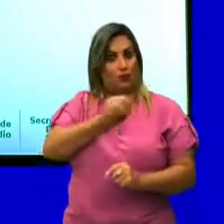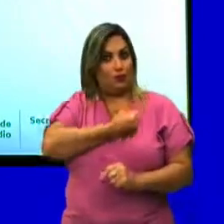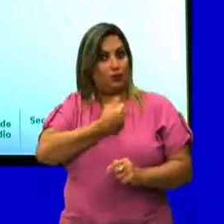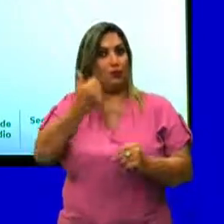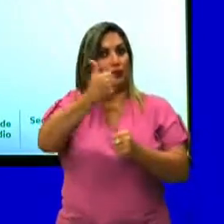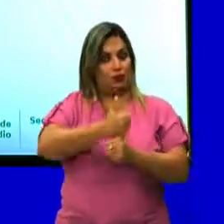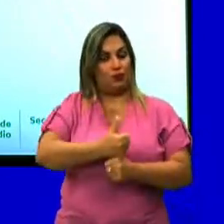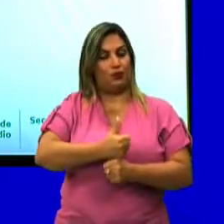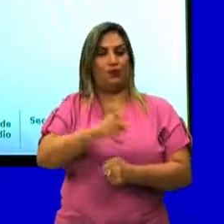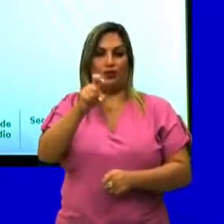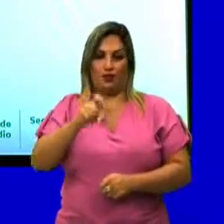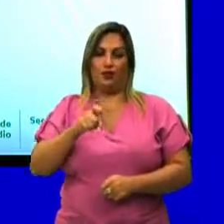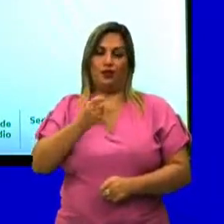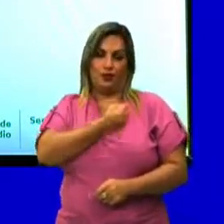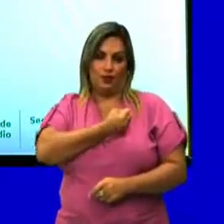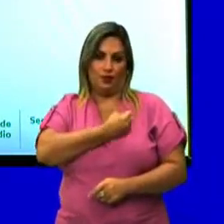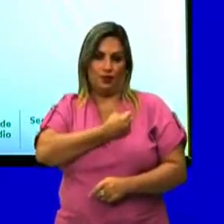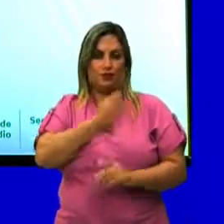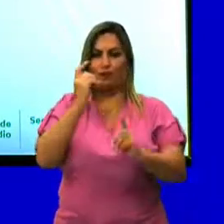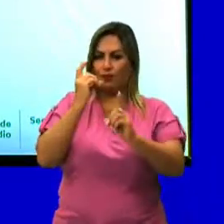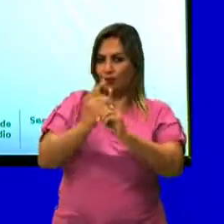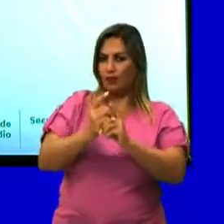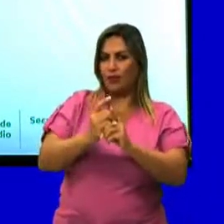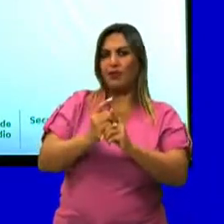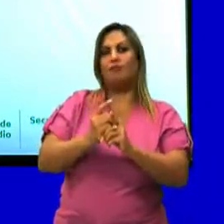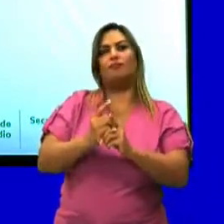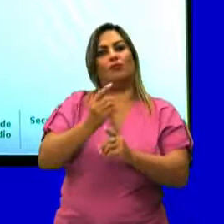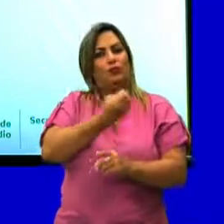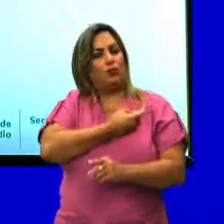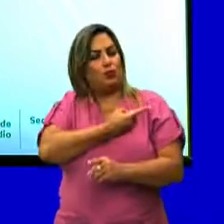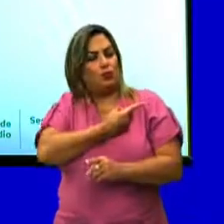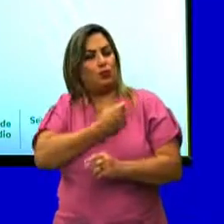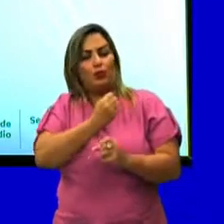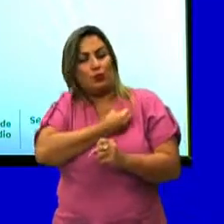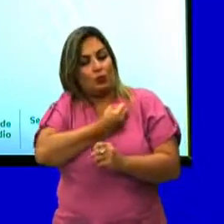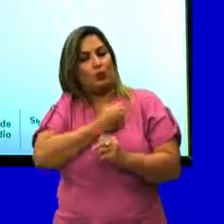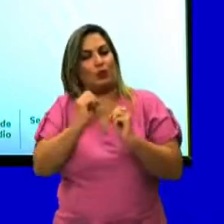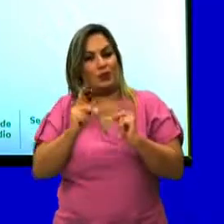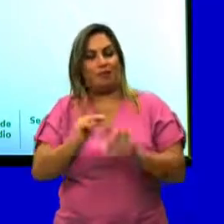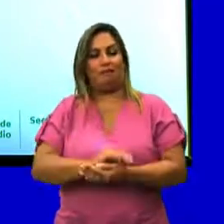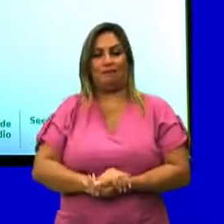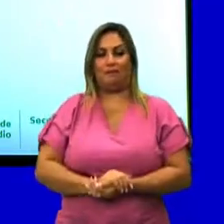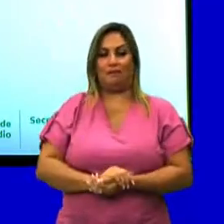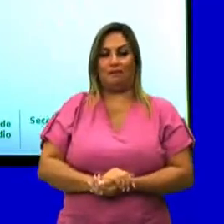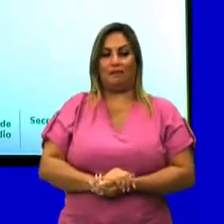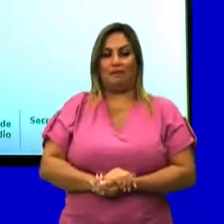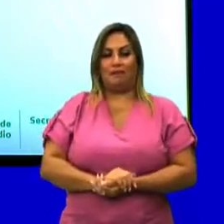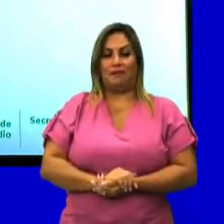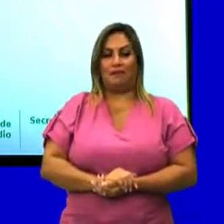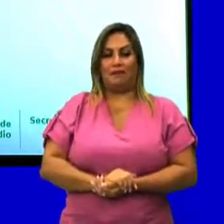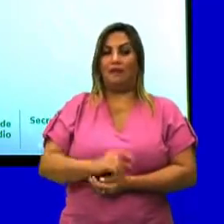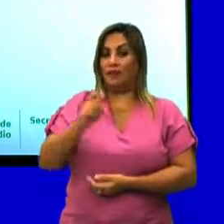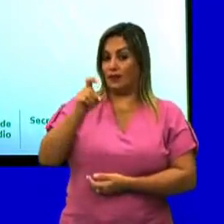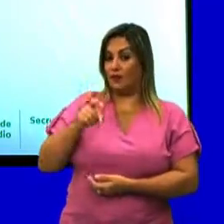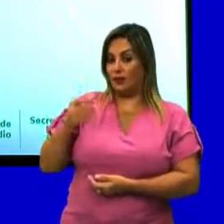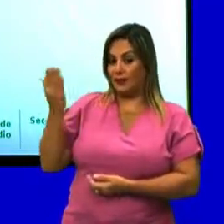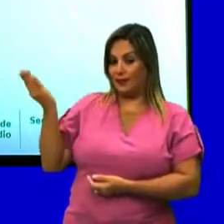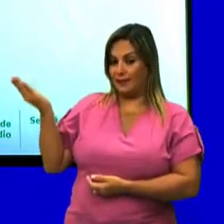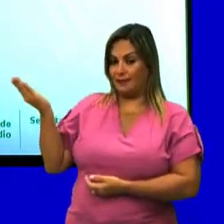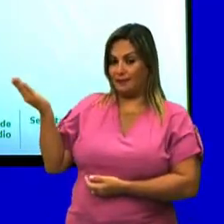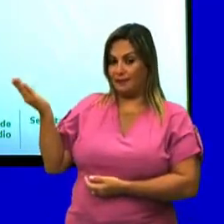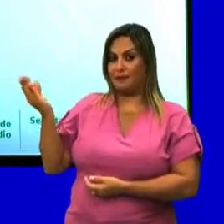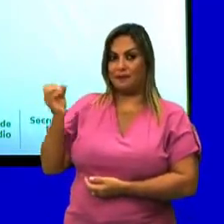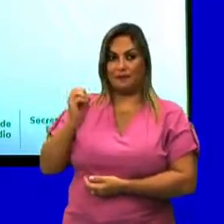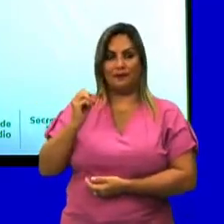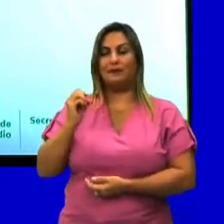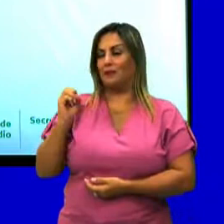lugar do X para que eu encontre faço a operação encontro valores então variável e o x aqui